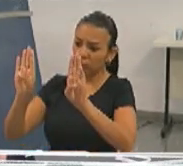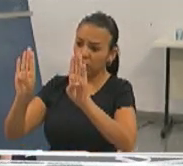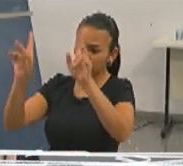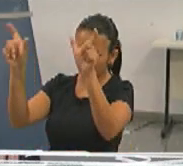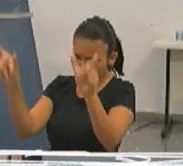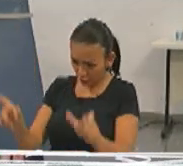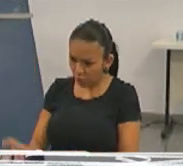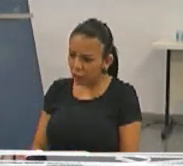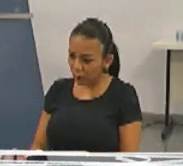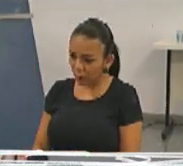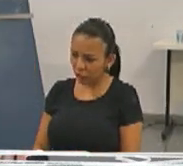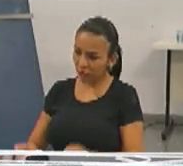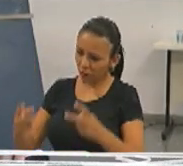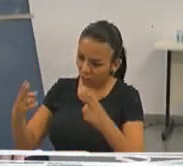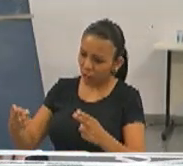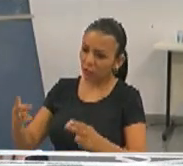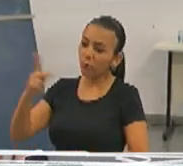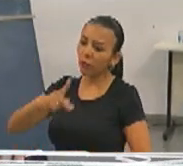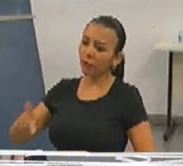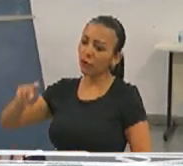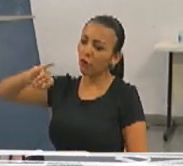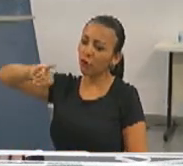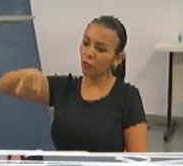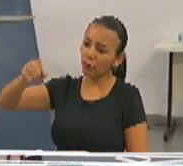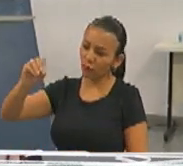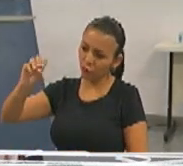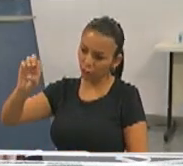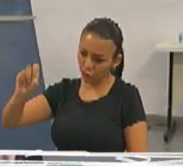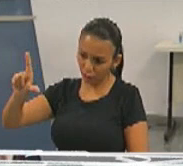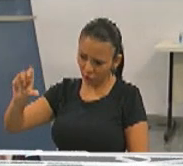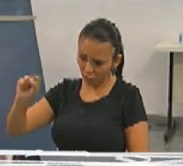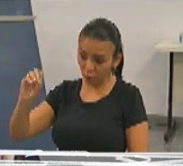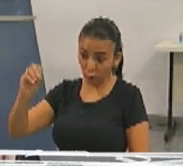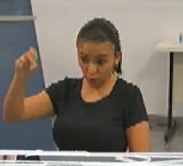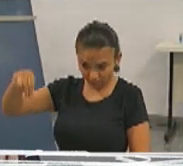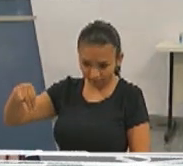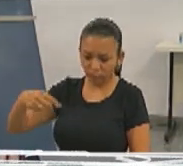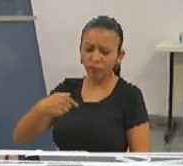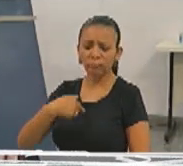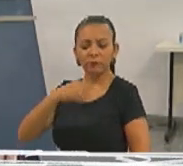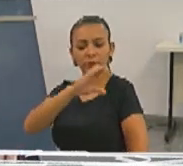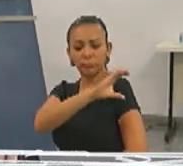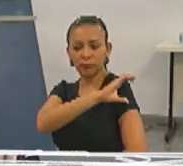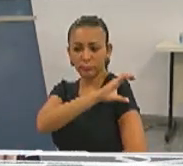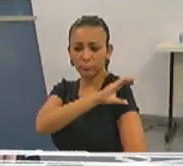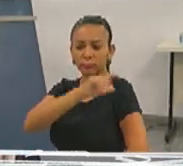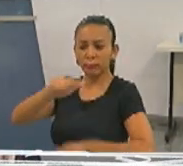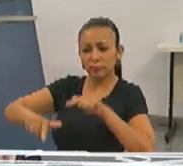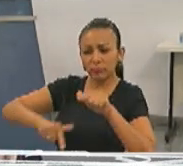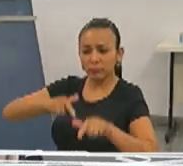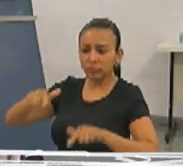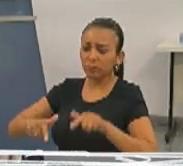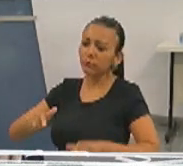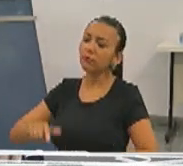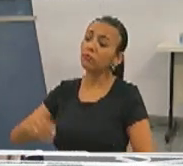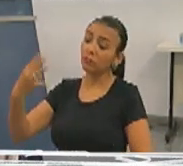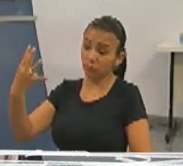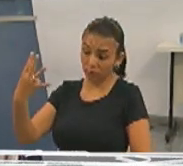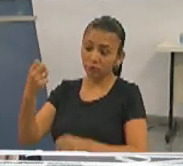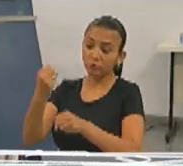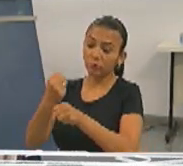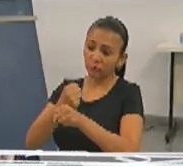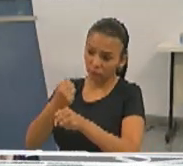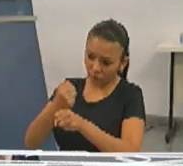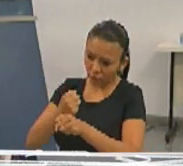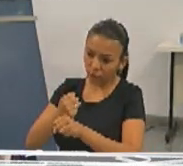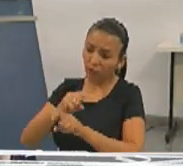professor Joelson. E, na coordenação do curso, fiquei durante 4 anos e,